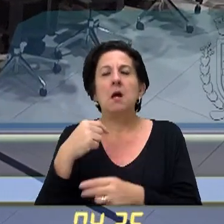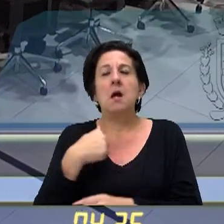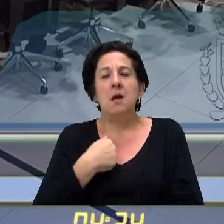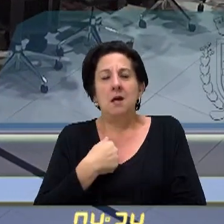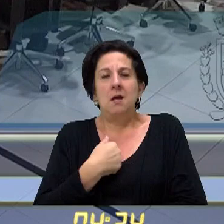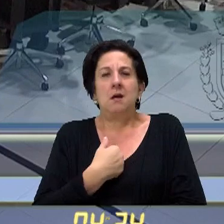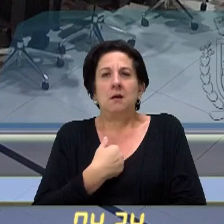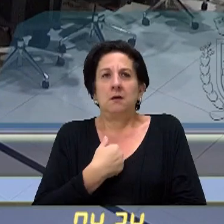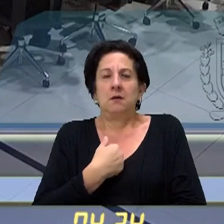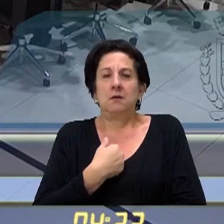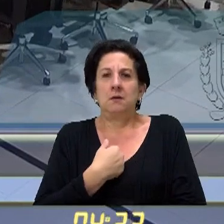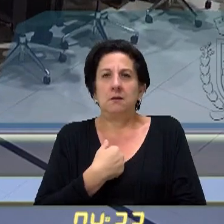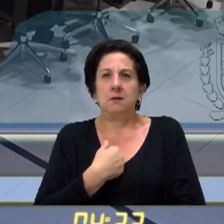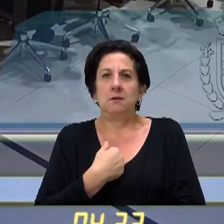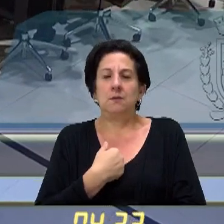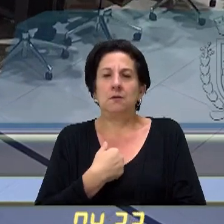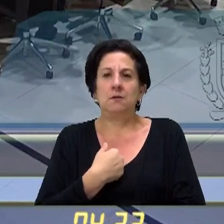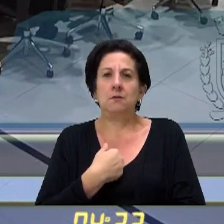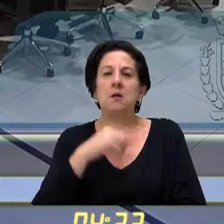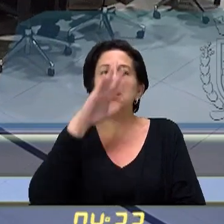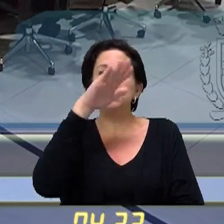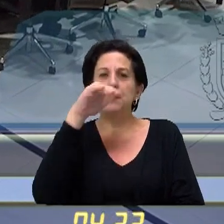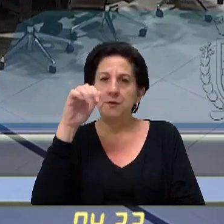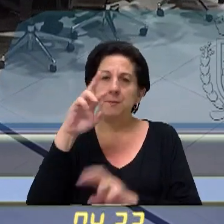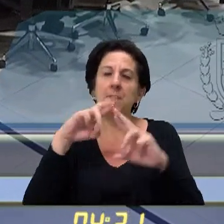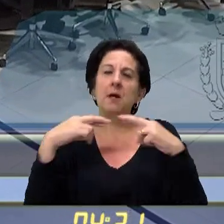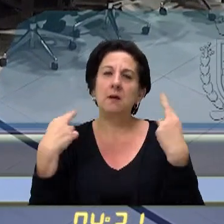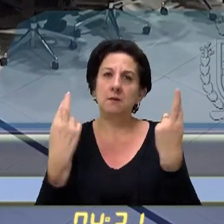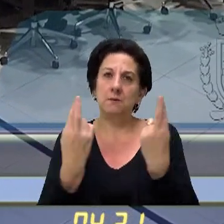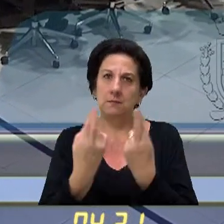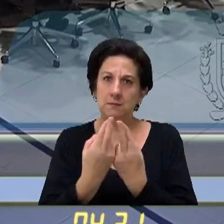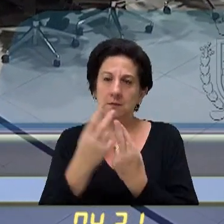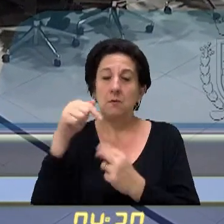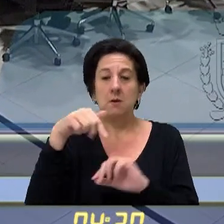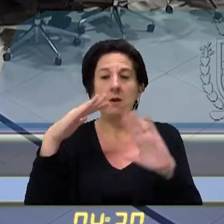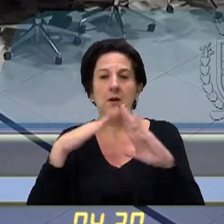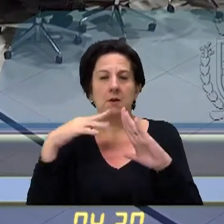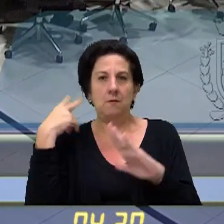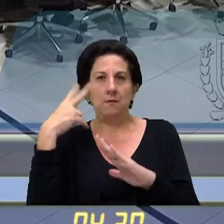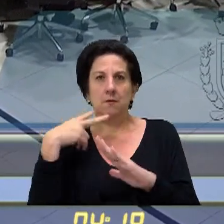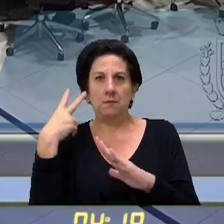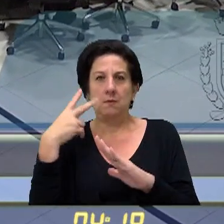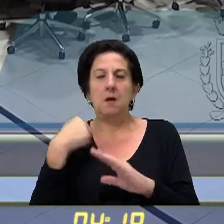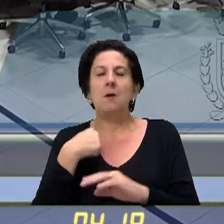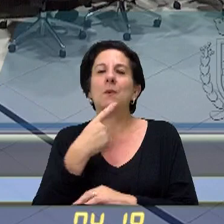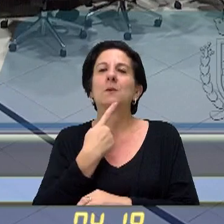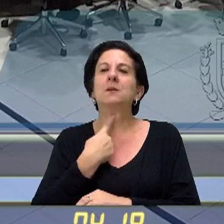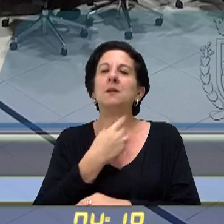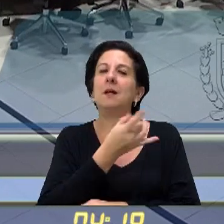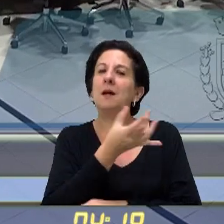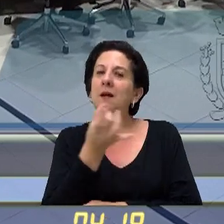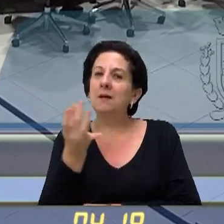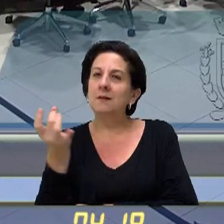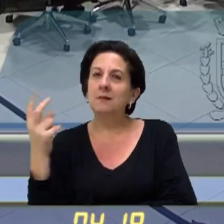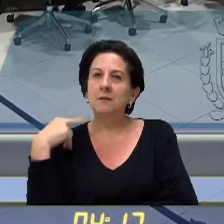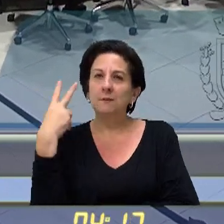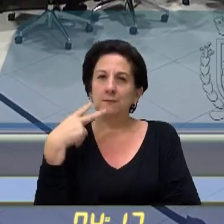vereador vai chamar uma reunião aqui, nessa casa, e eu gostaria que cada